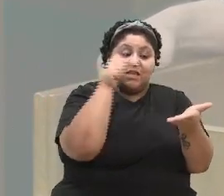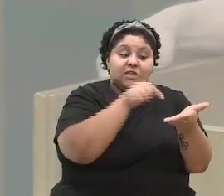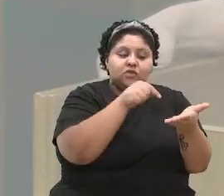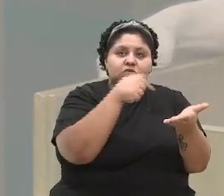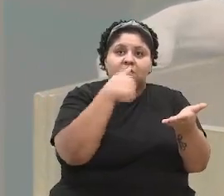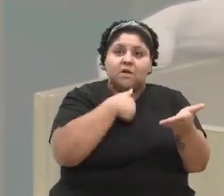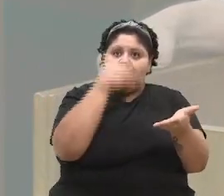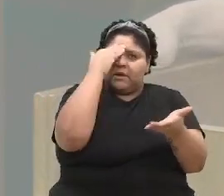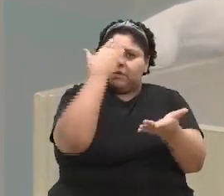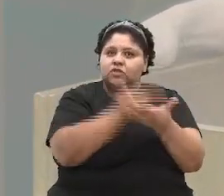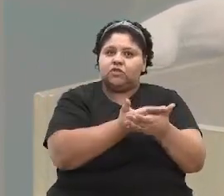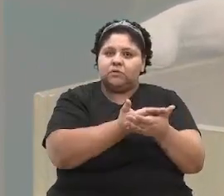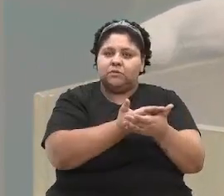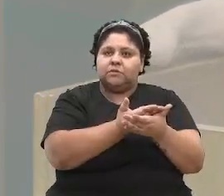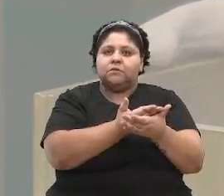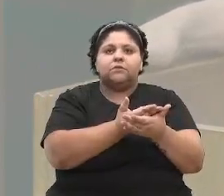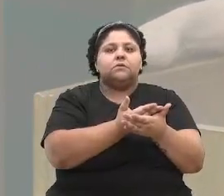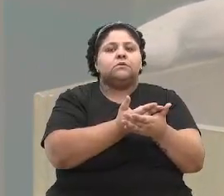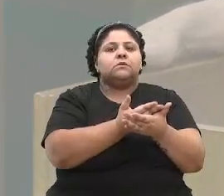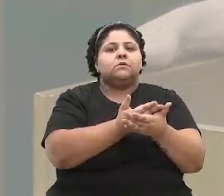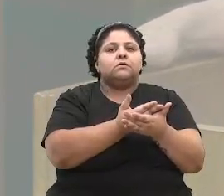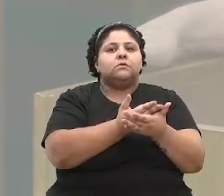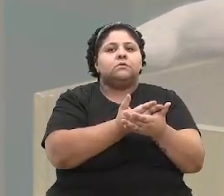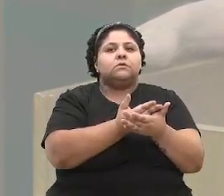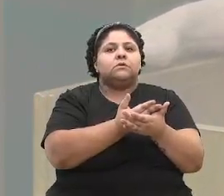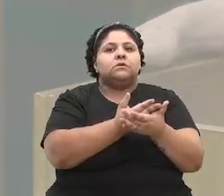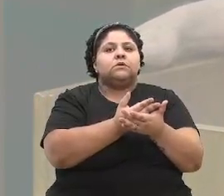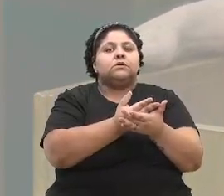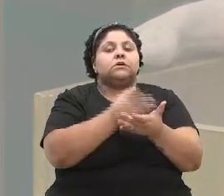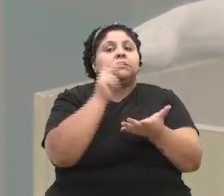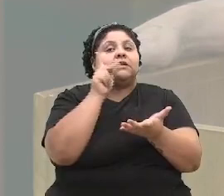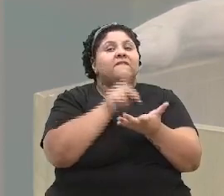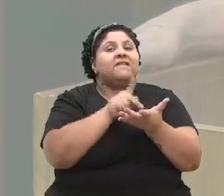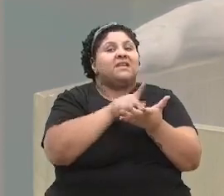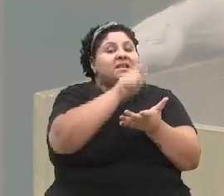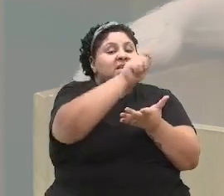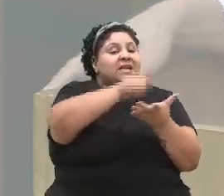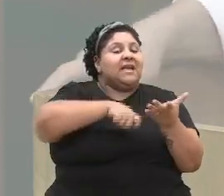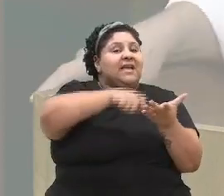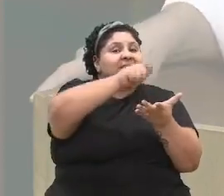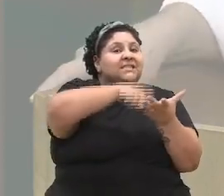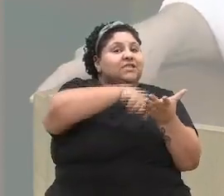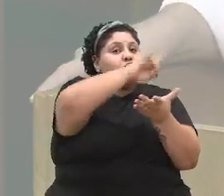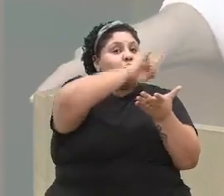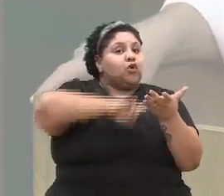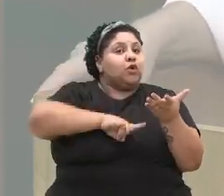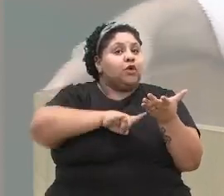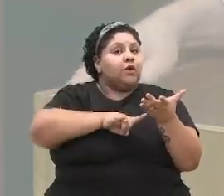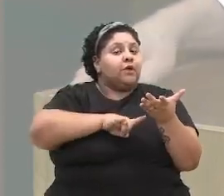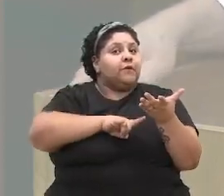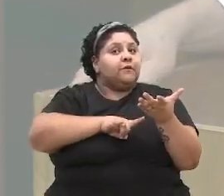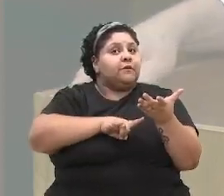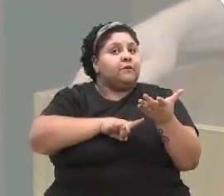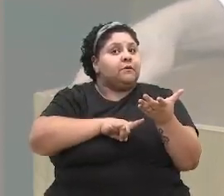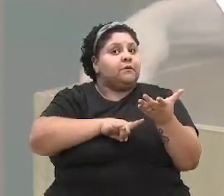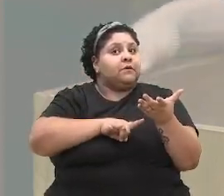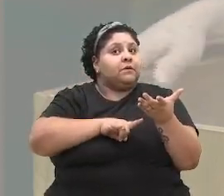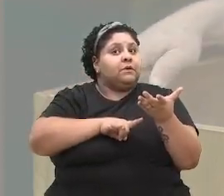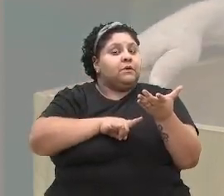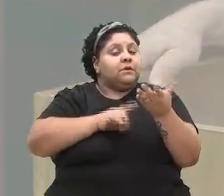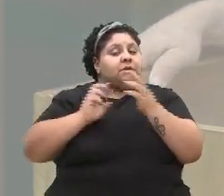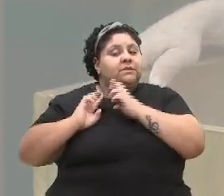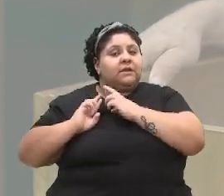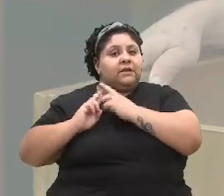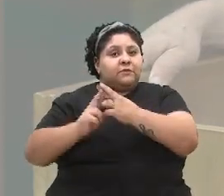acredito. Da idoneidade de quem está lá e assina a despesa, responde com o seu CPF, como eu respondi como presidente da